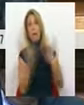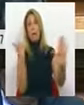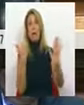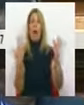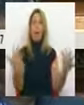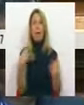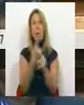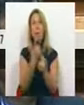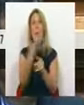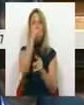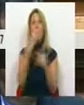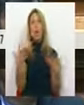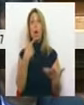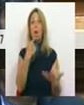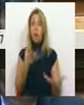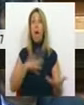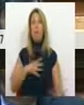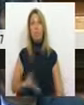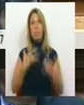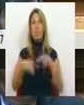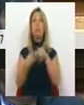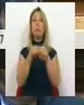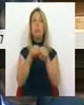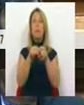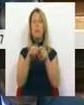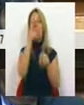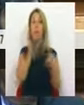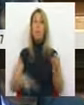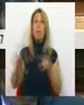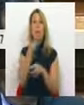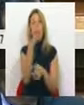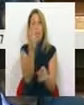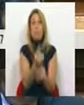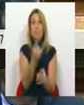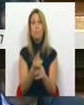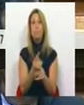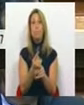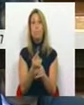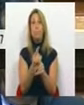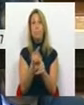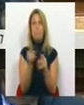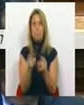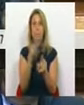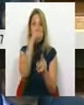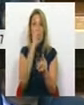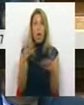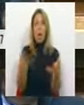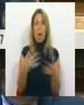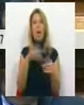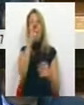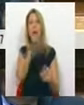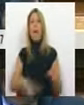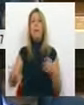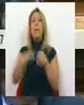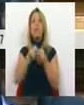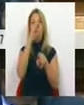diz que está apostado nas políticas ambientais. E é o mesmo Governo que diz que para ele o ambiente e as políticas ambientais são